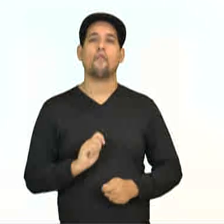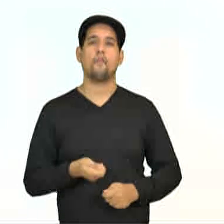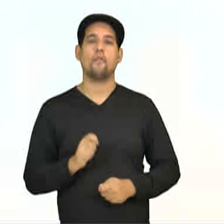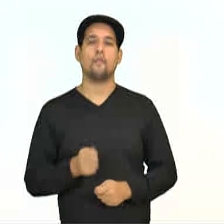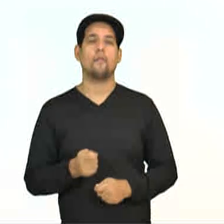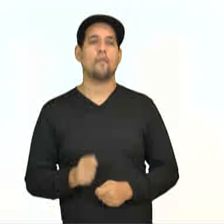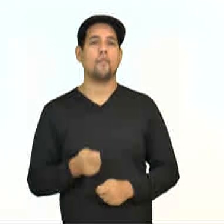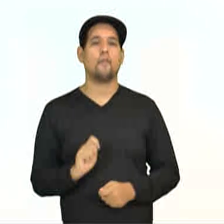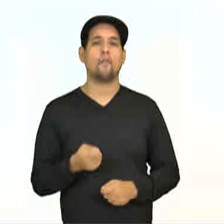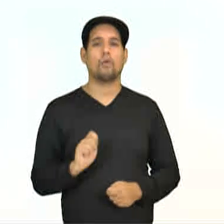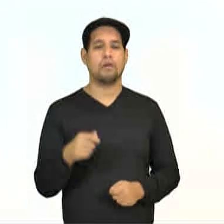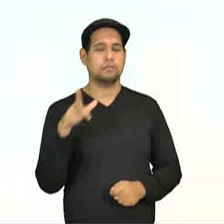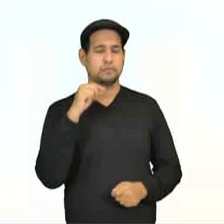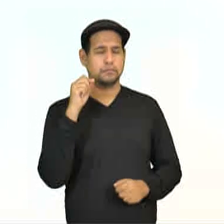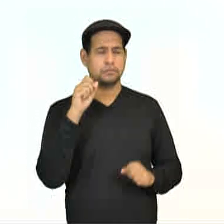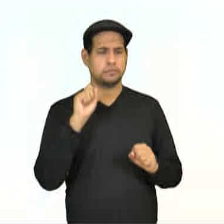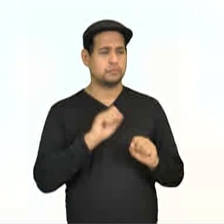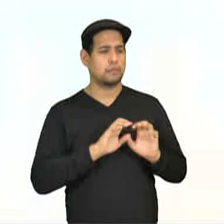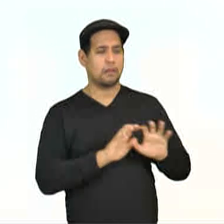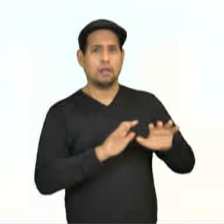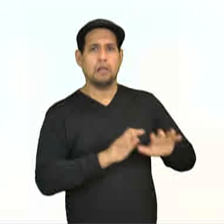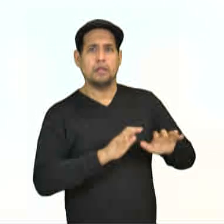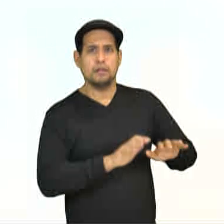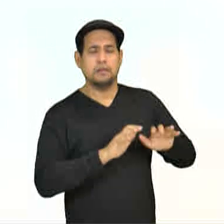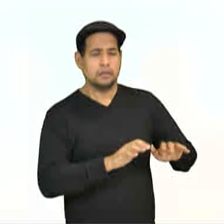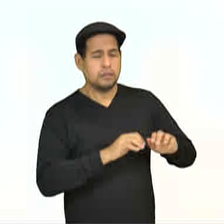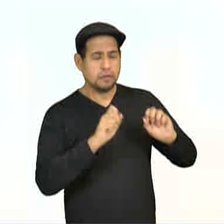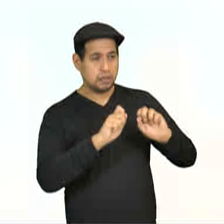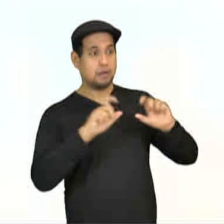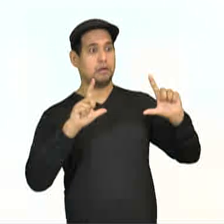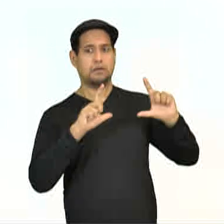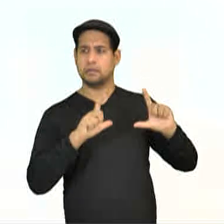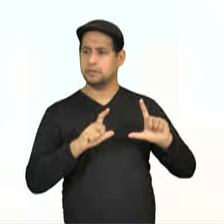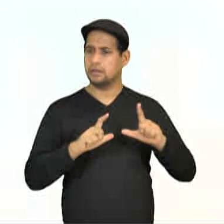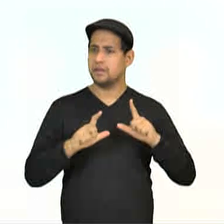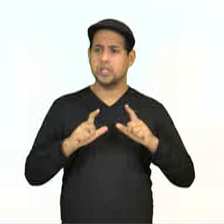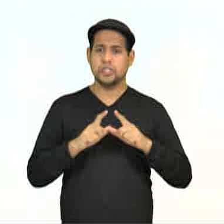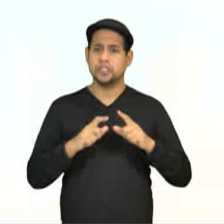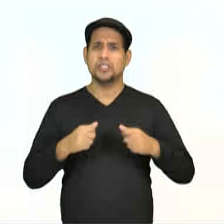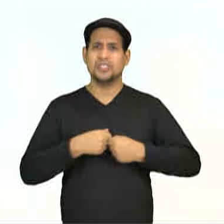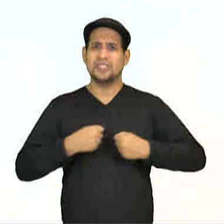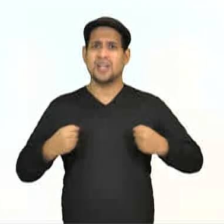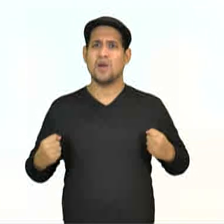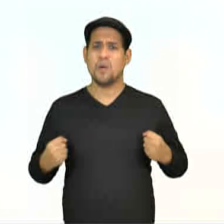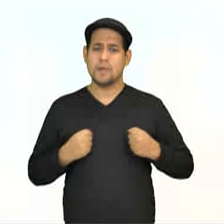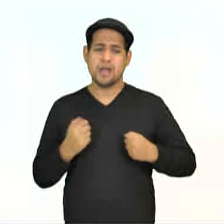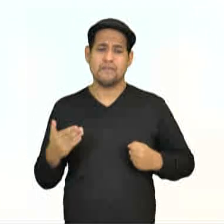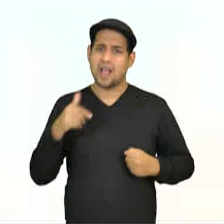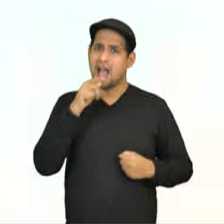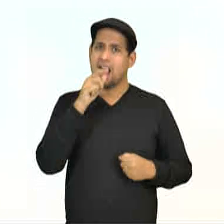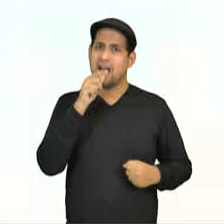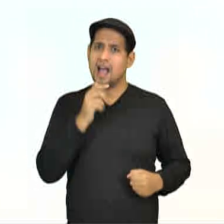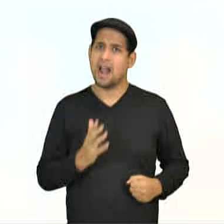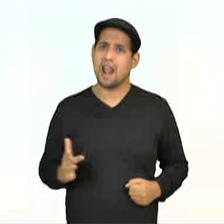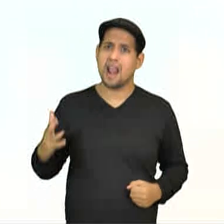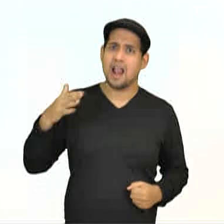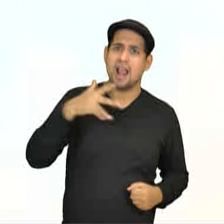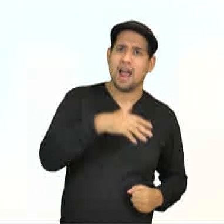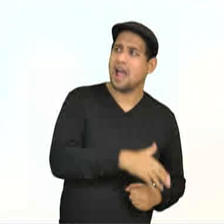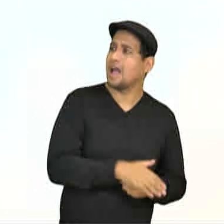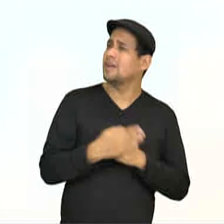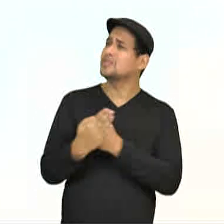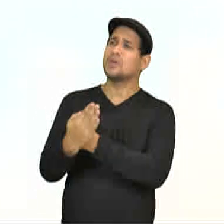gato rapidamente acorda o seu amo e diz-lhe para se despir e atirar-se ao rio.